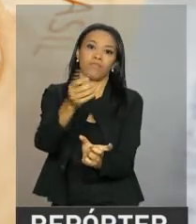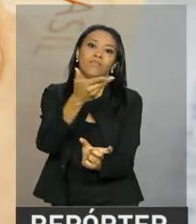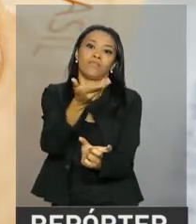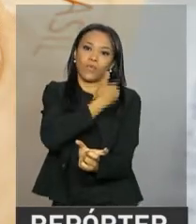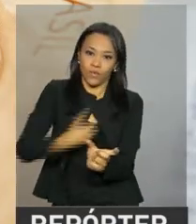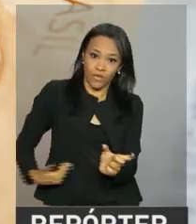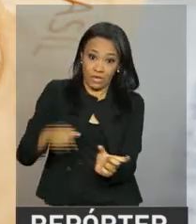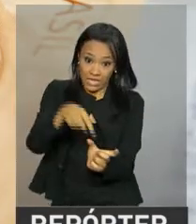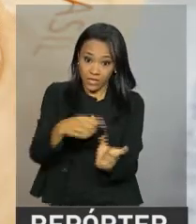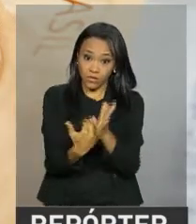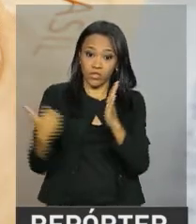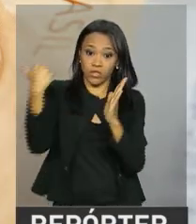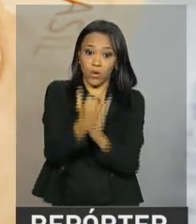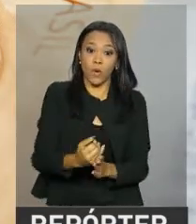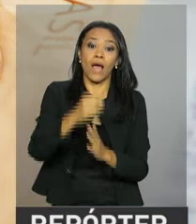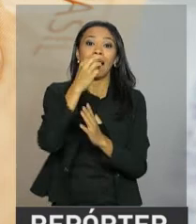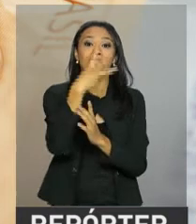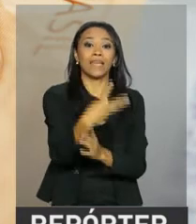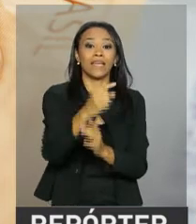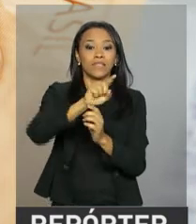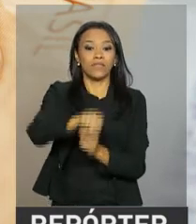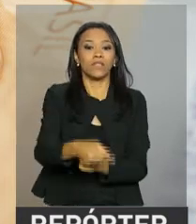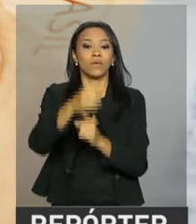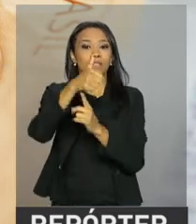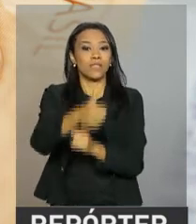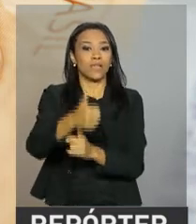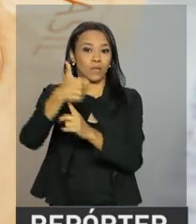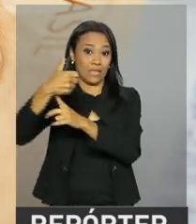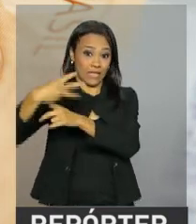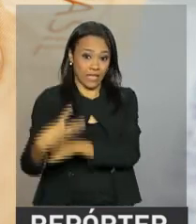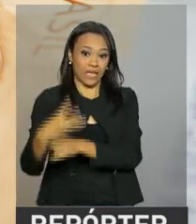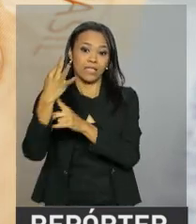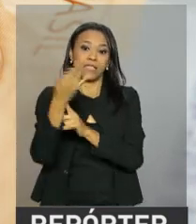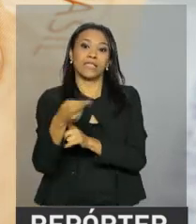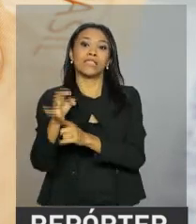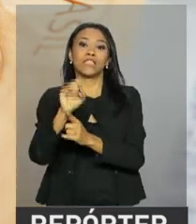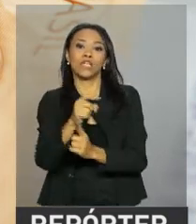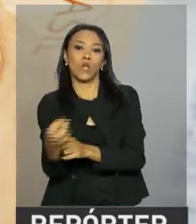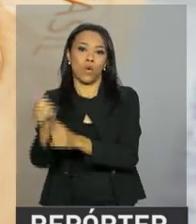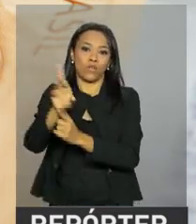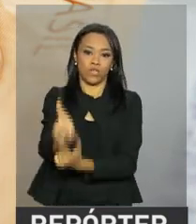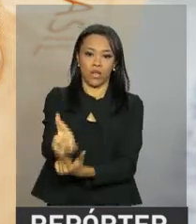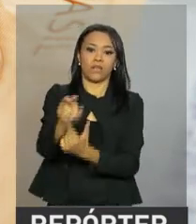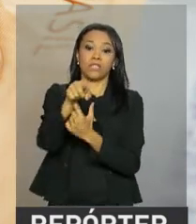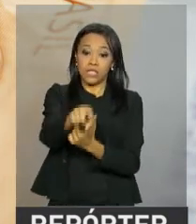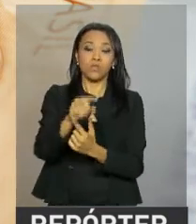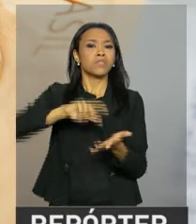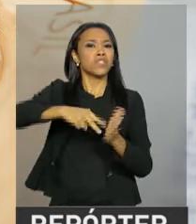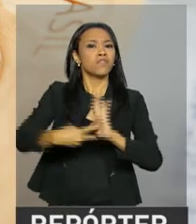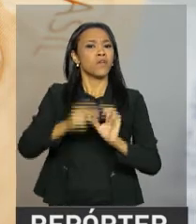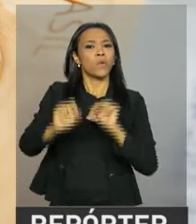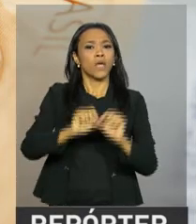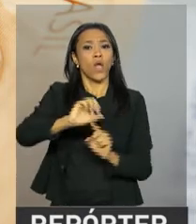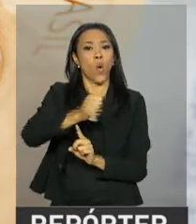dívida chegou a 3 trilhões 113 bilhões de reais o que representa um aumento de 11 6 por cento em